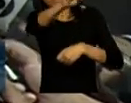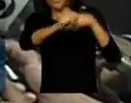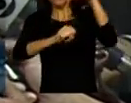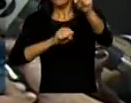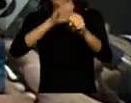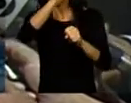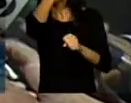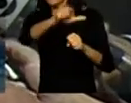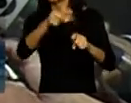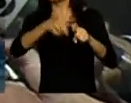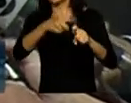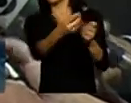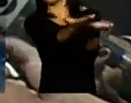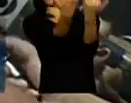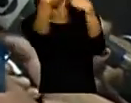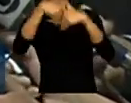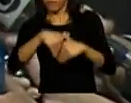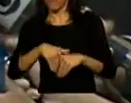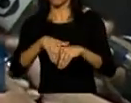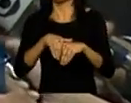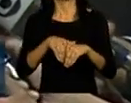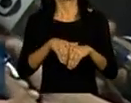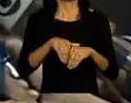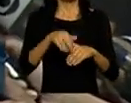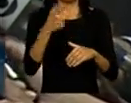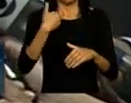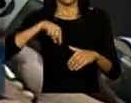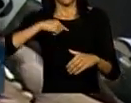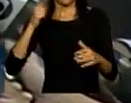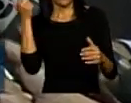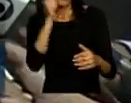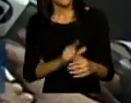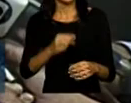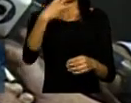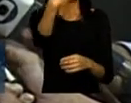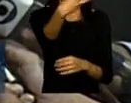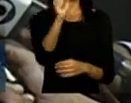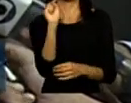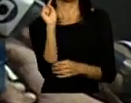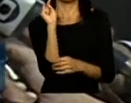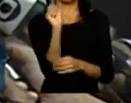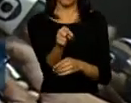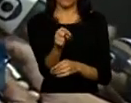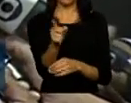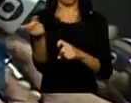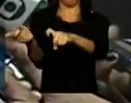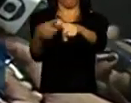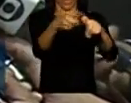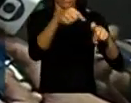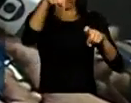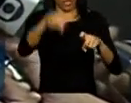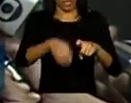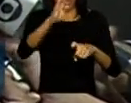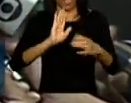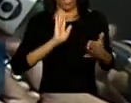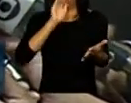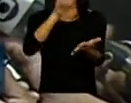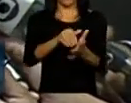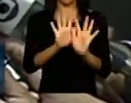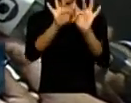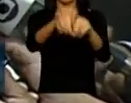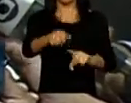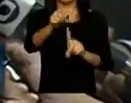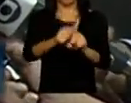médicos na Parceria com o Ministério da Saúde de Cuba para chegar à meta de 13 mil médicos no Brasil até o final de